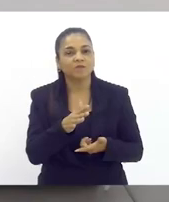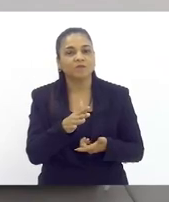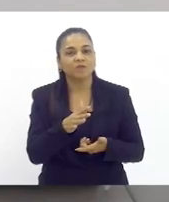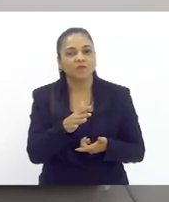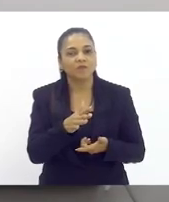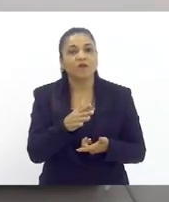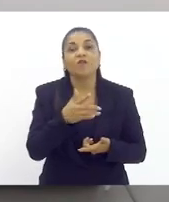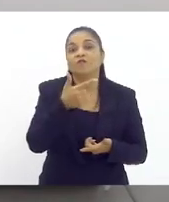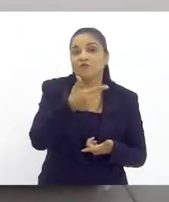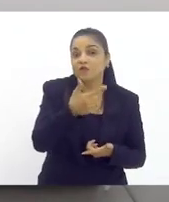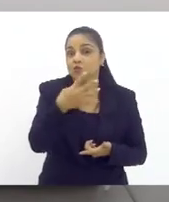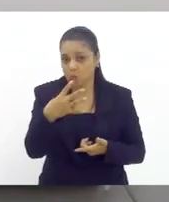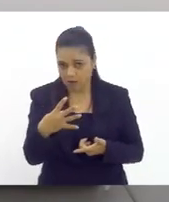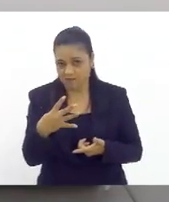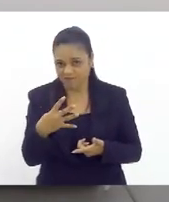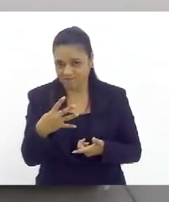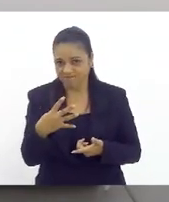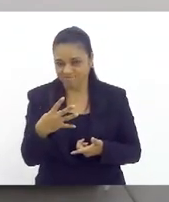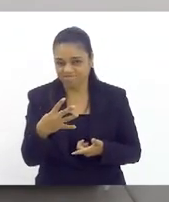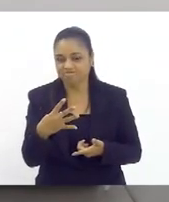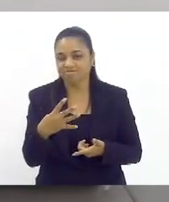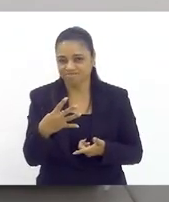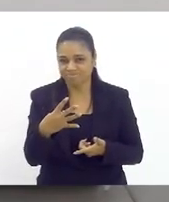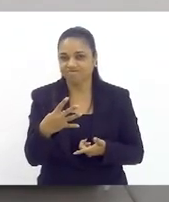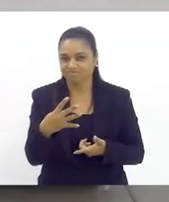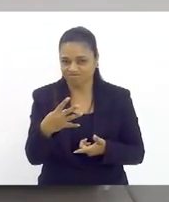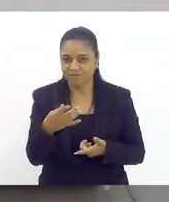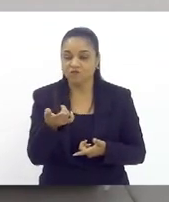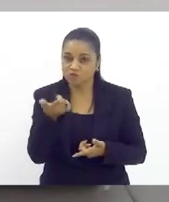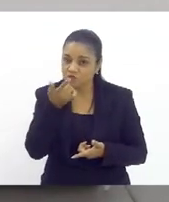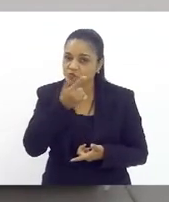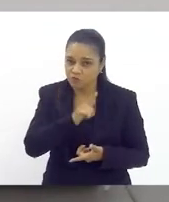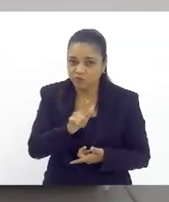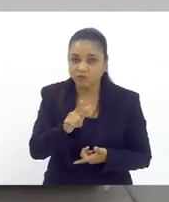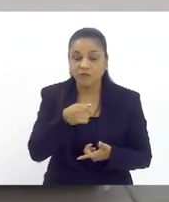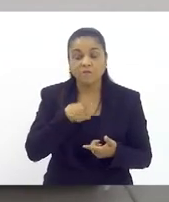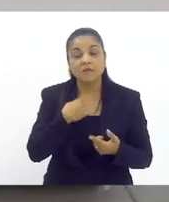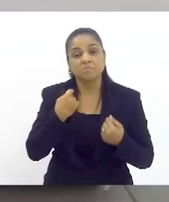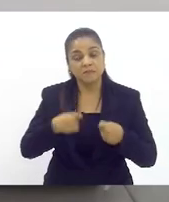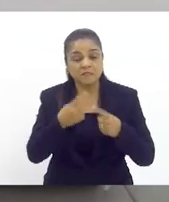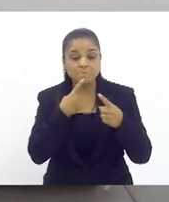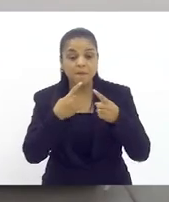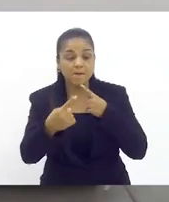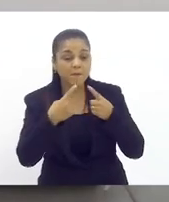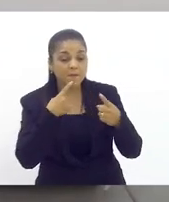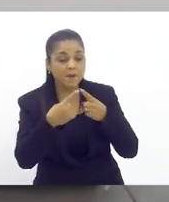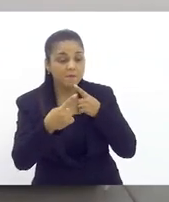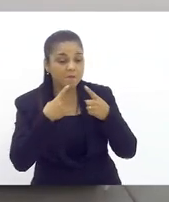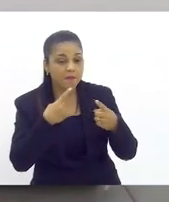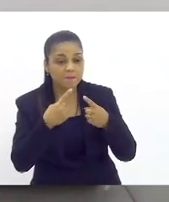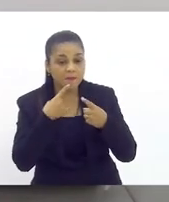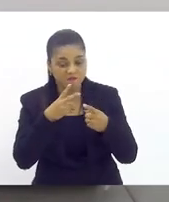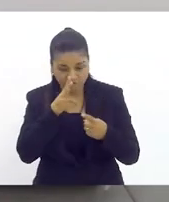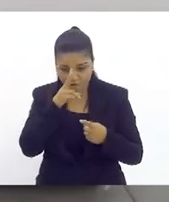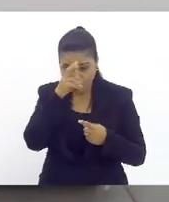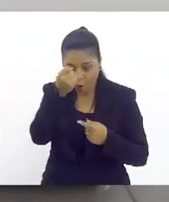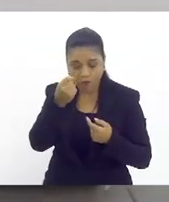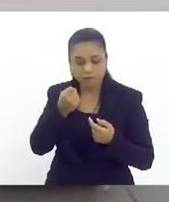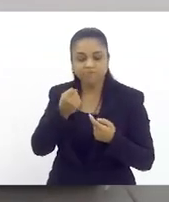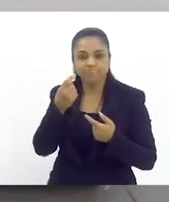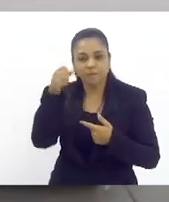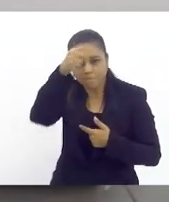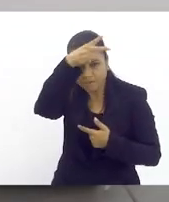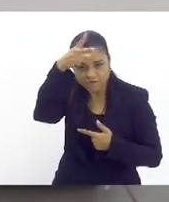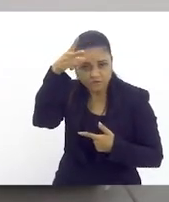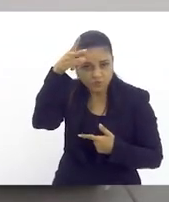24 e a questão é o seguinte tem que ter uma interlocução mais forte com as prefeituras a gente